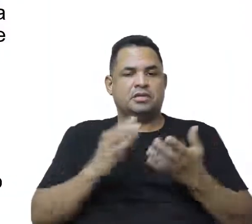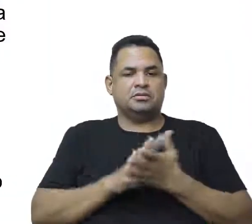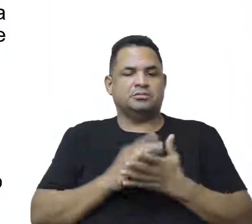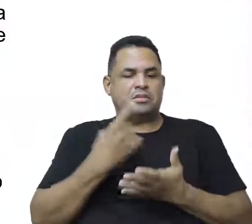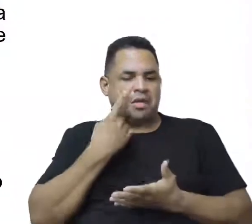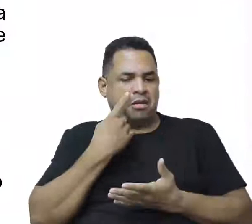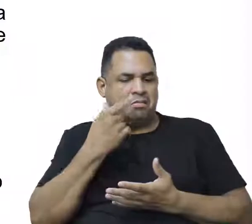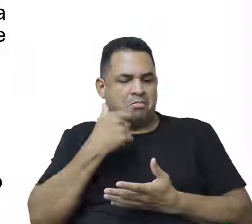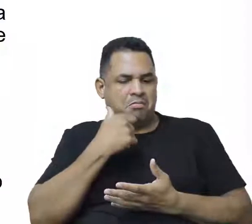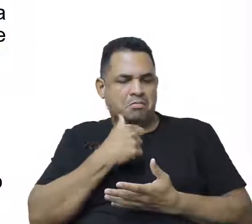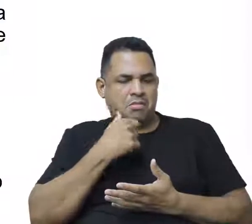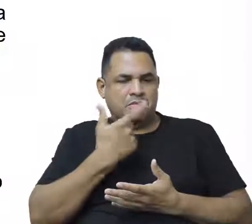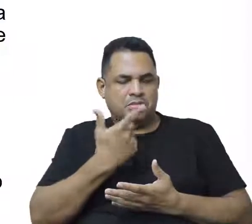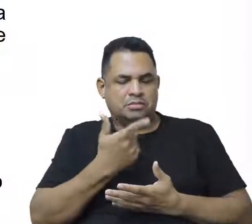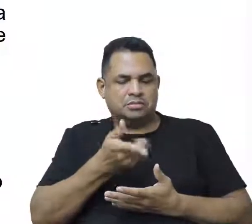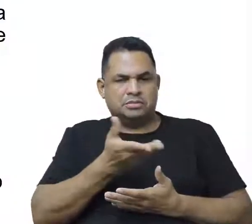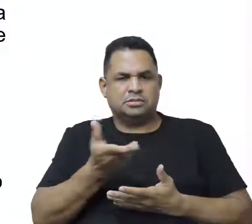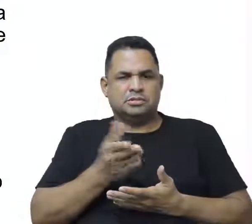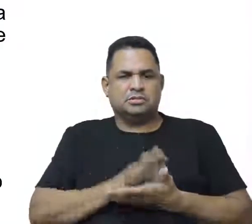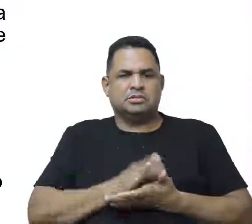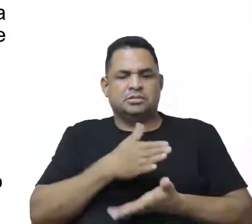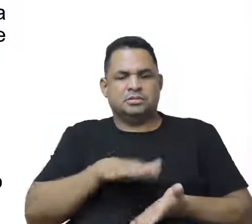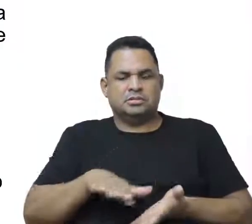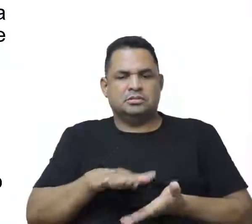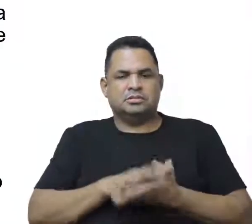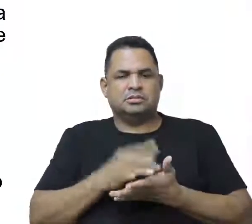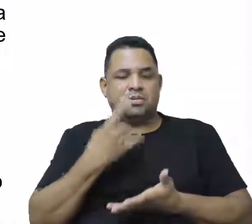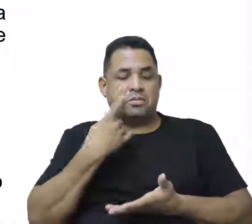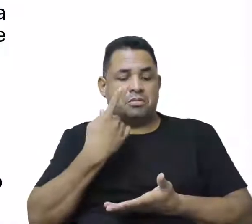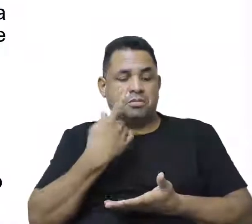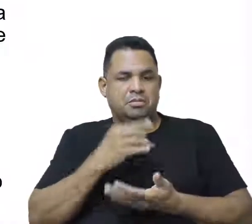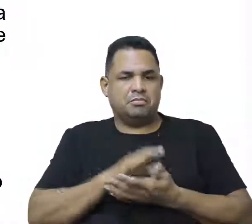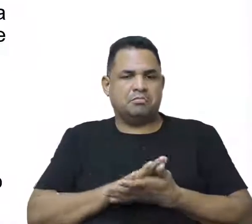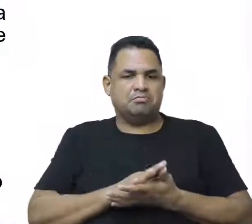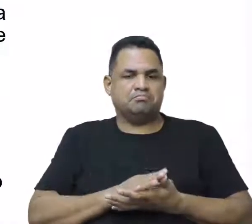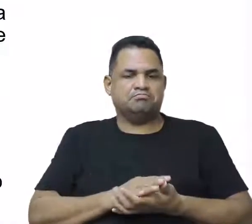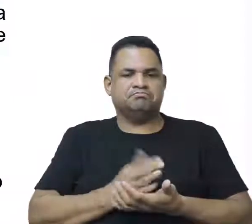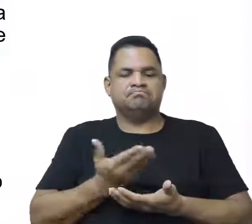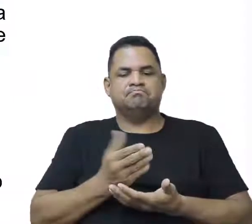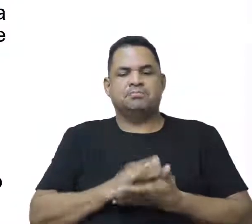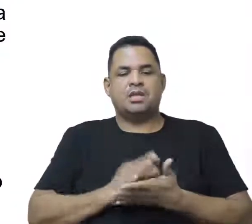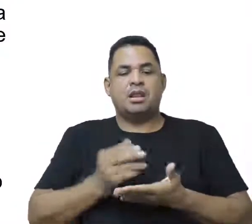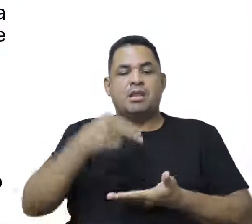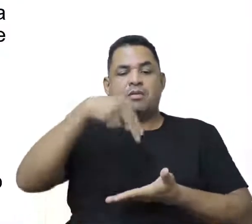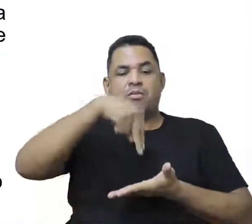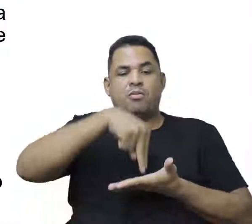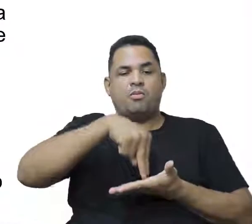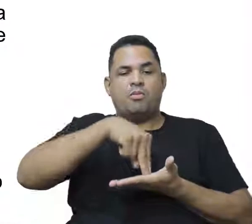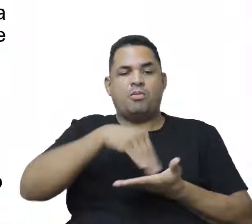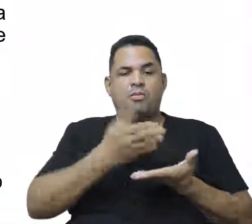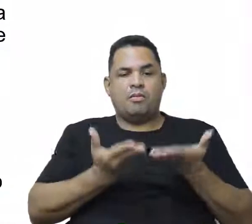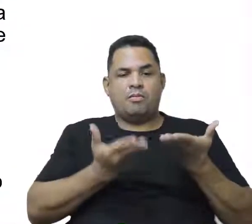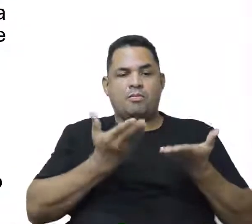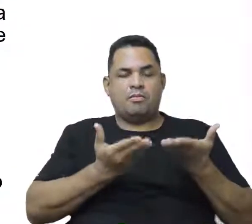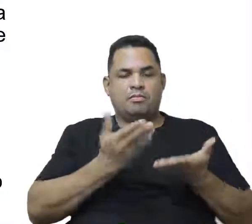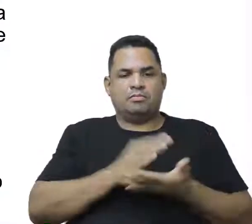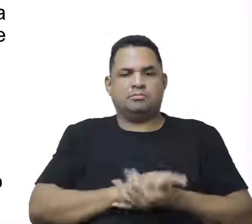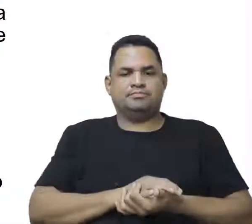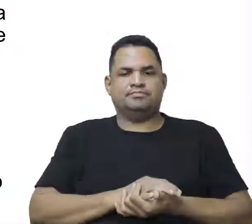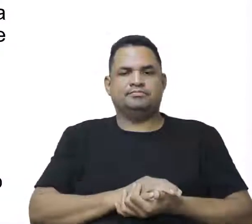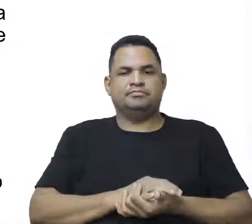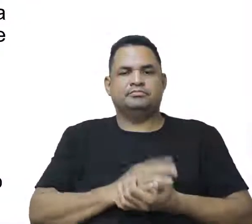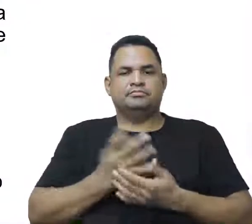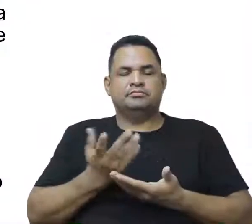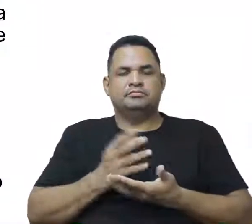ela observou a linguagem corporal que a mãe dela teve ao subir na balança. Exato. Uma associação boa. Exato. E aí nós vamos